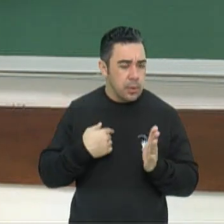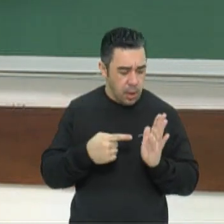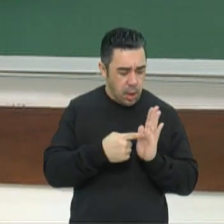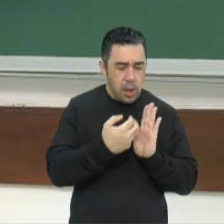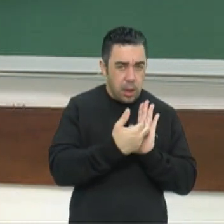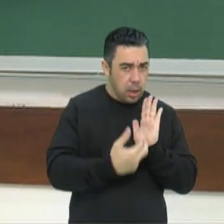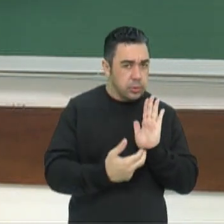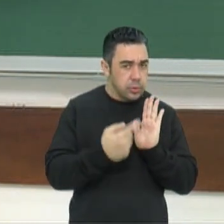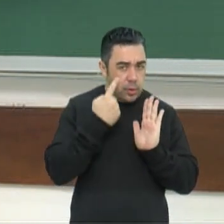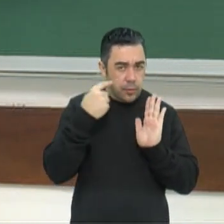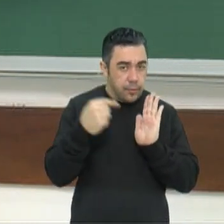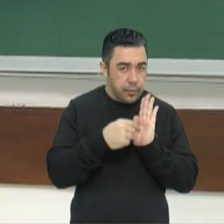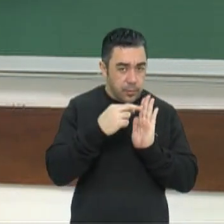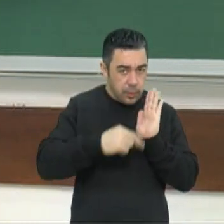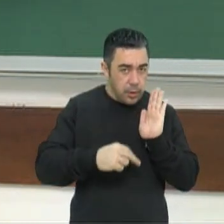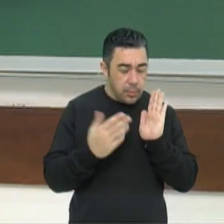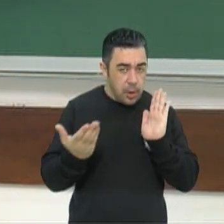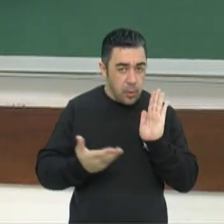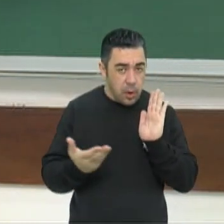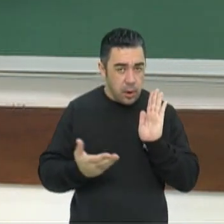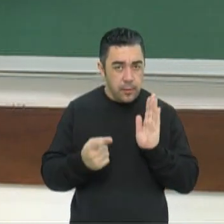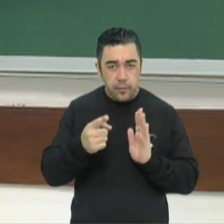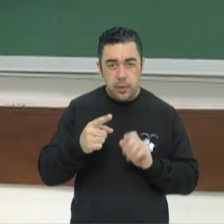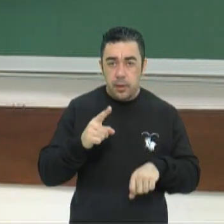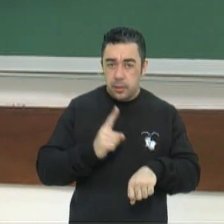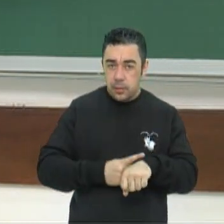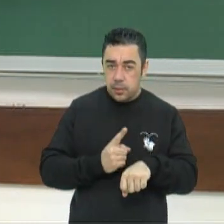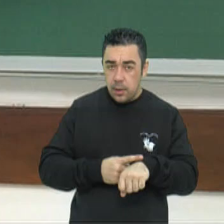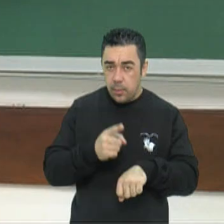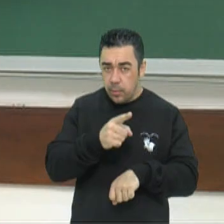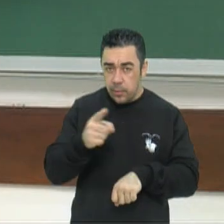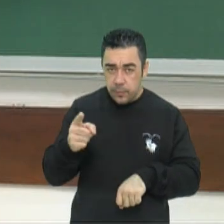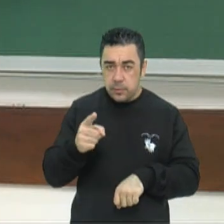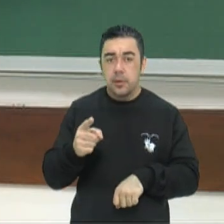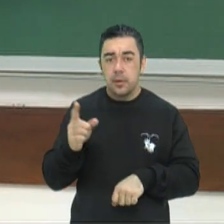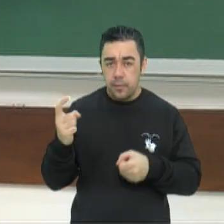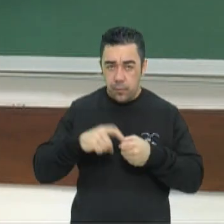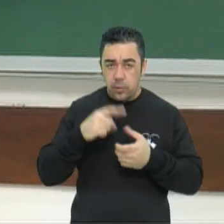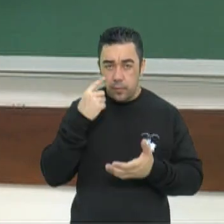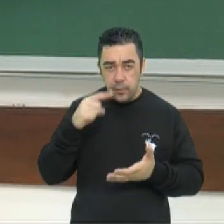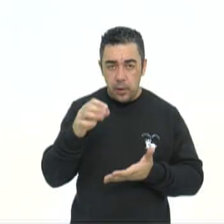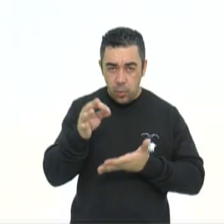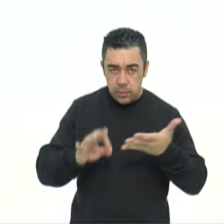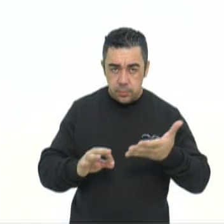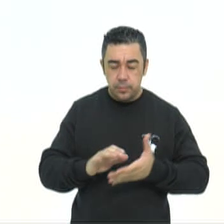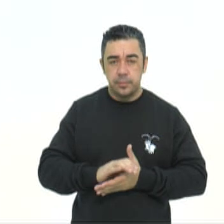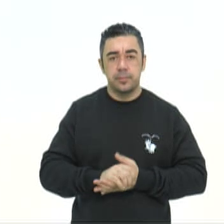registro que nós acabamos de analisar. Vocês vão ter um tempinho e nós já voltamos para a correção.